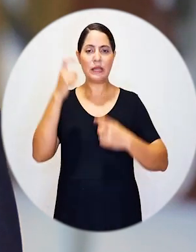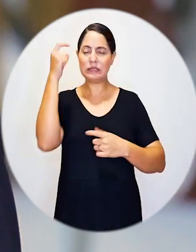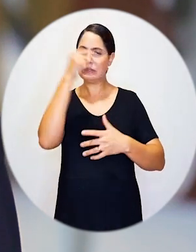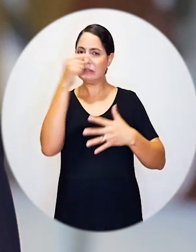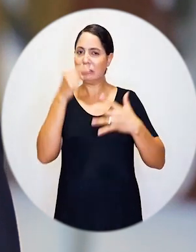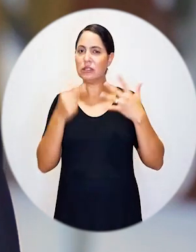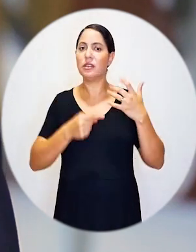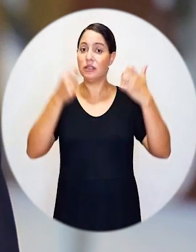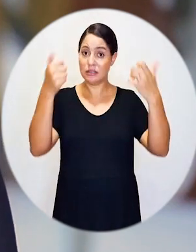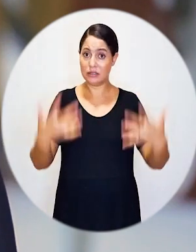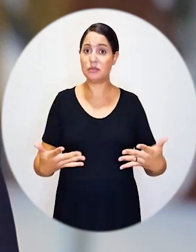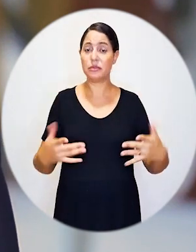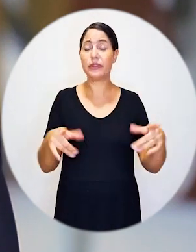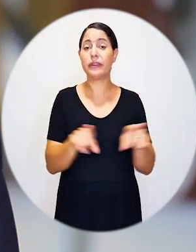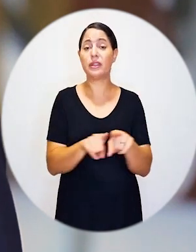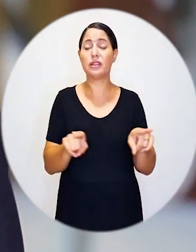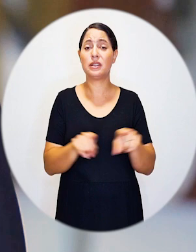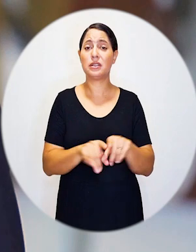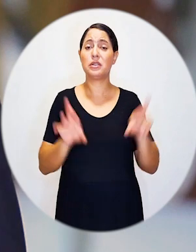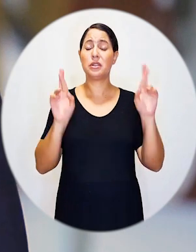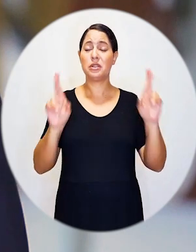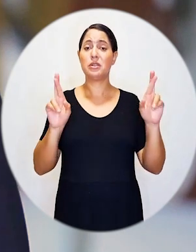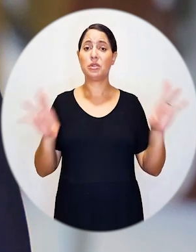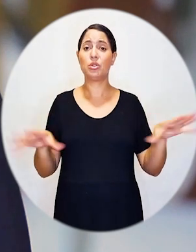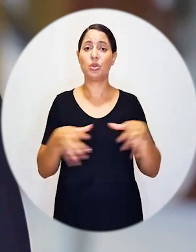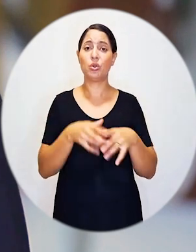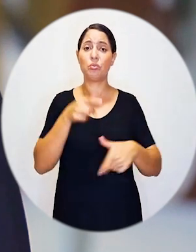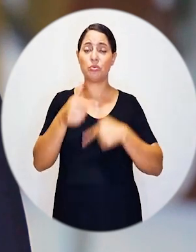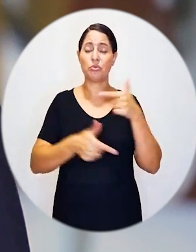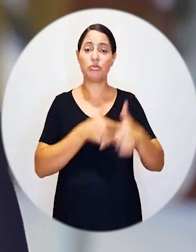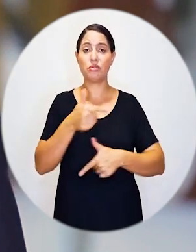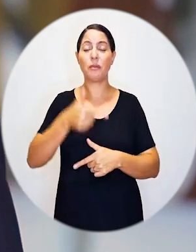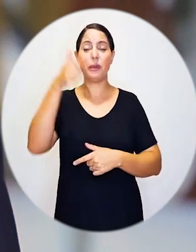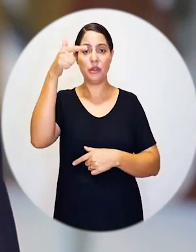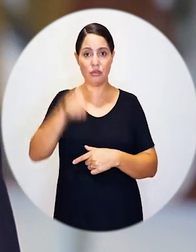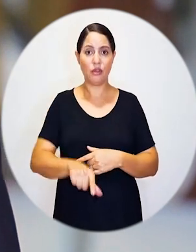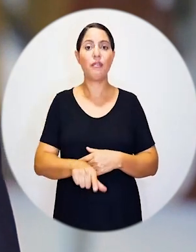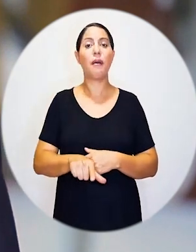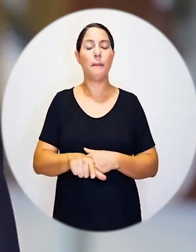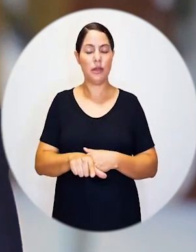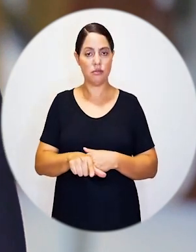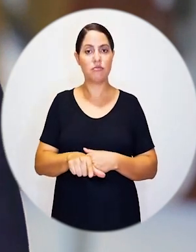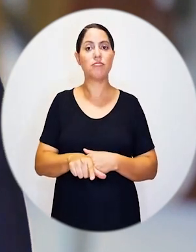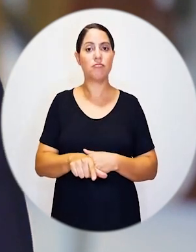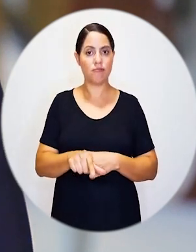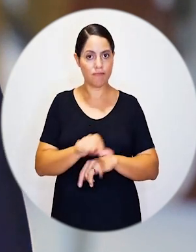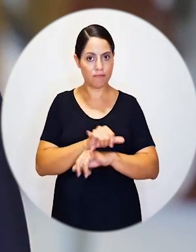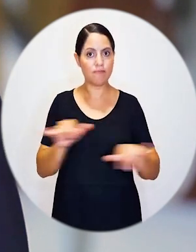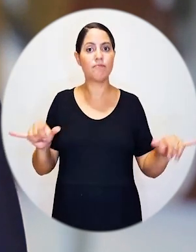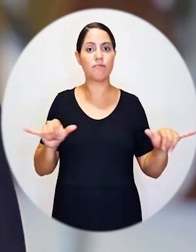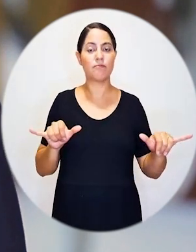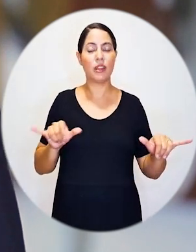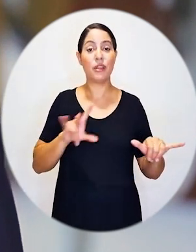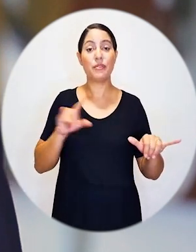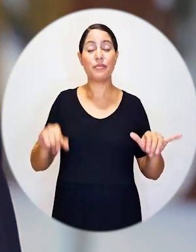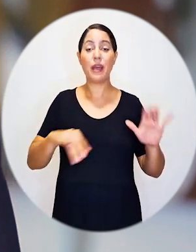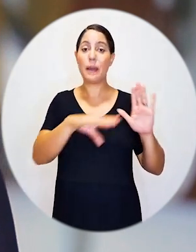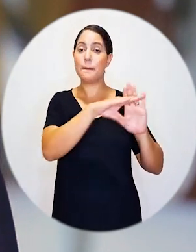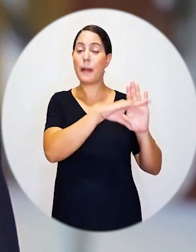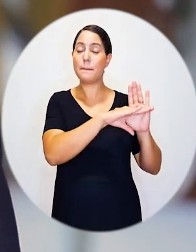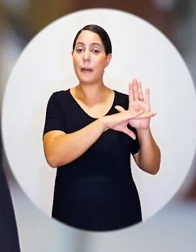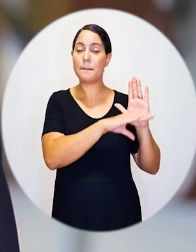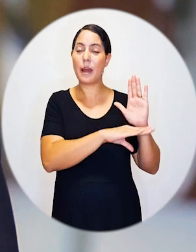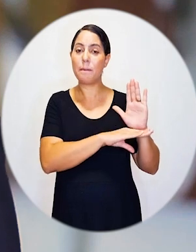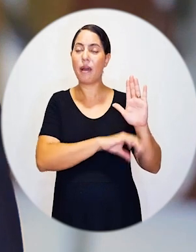no aguardo, né, da conclusão dos trabalhos desse grupo de trabalho que, repito, vai avaliar as